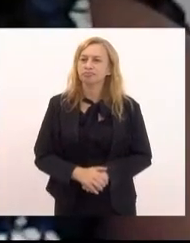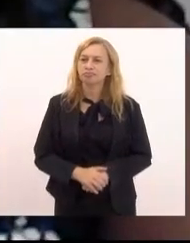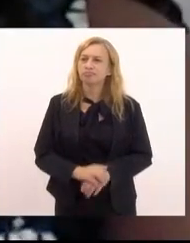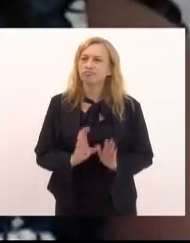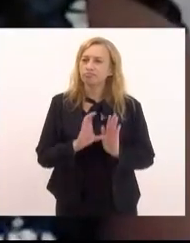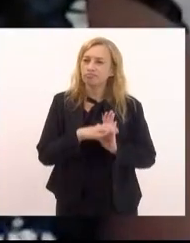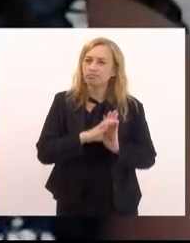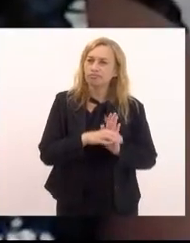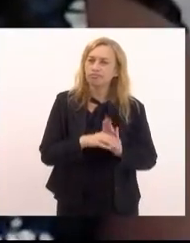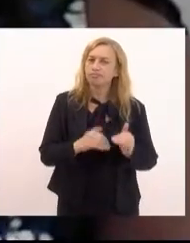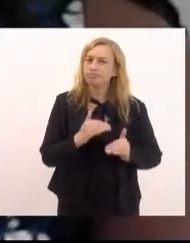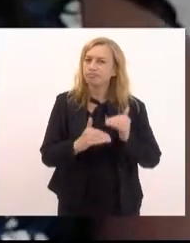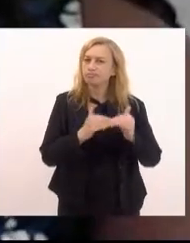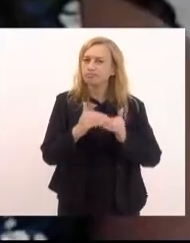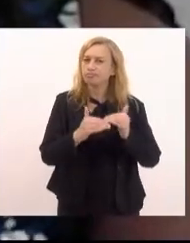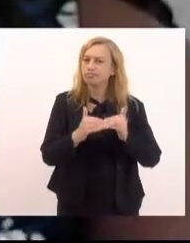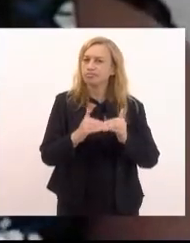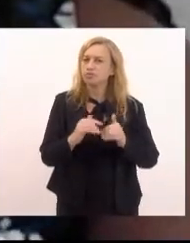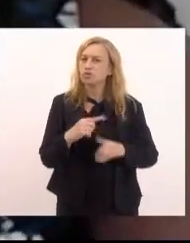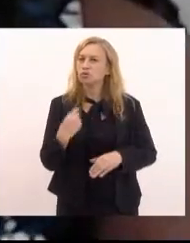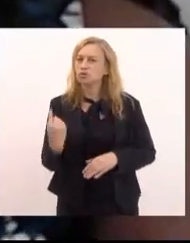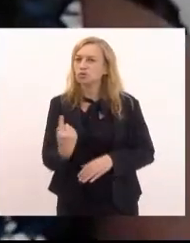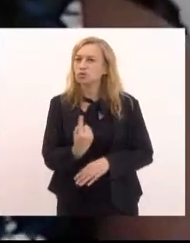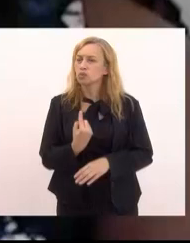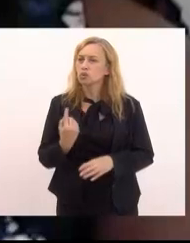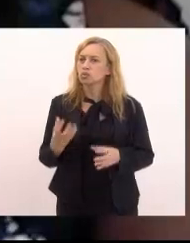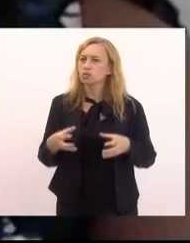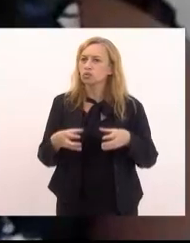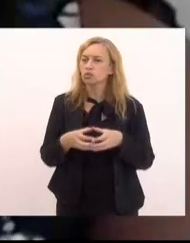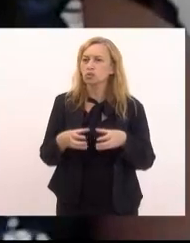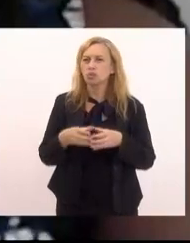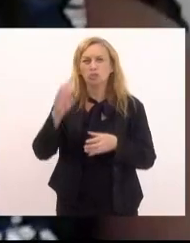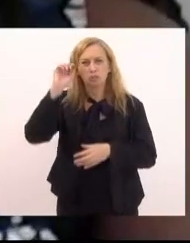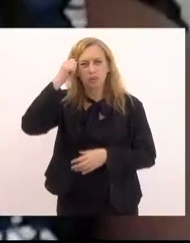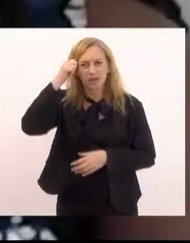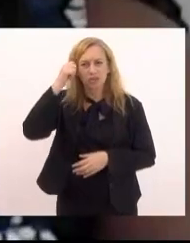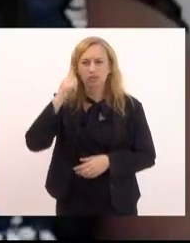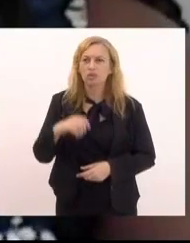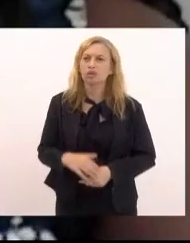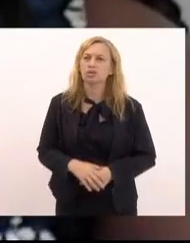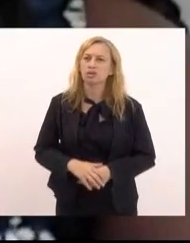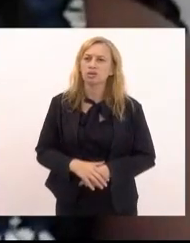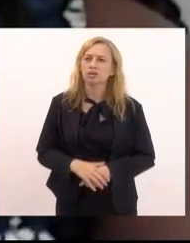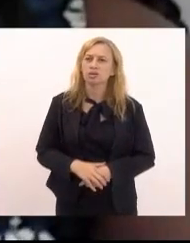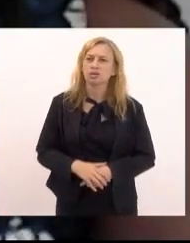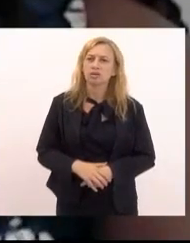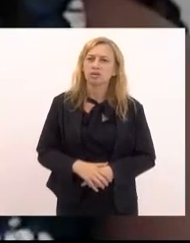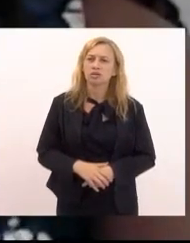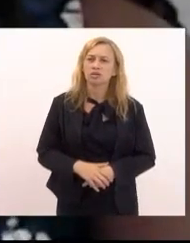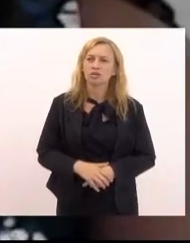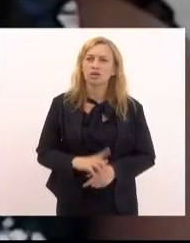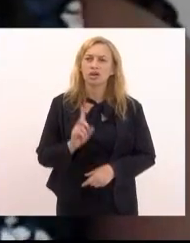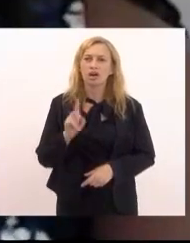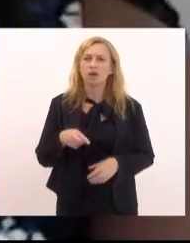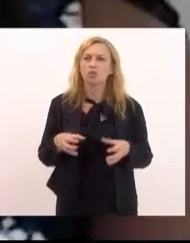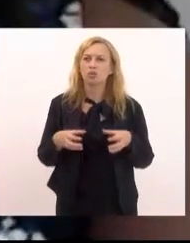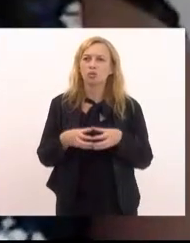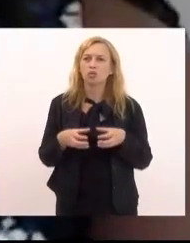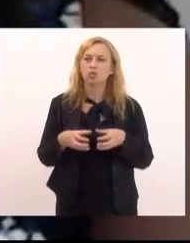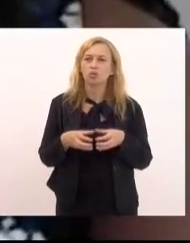conceito aí de desenvolvimento, que a nossa população preta em diáspora ela é uma